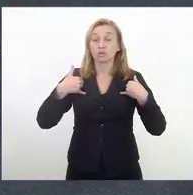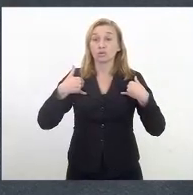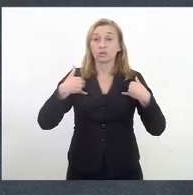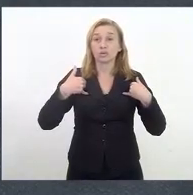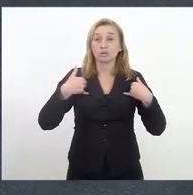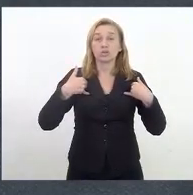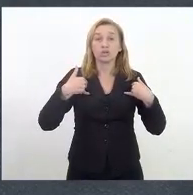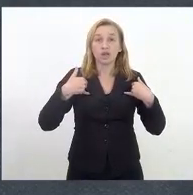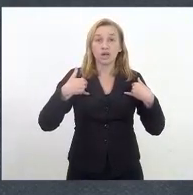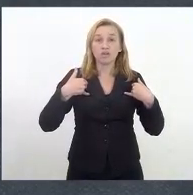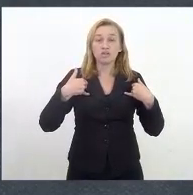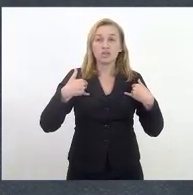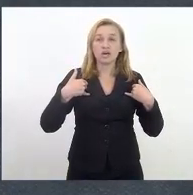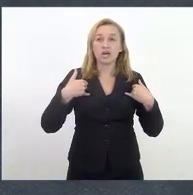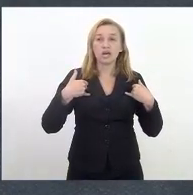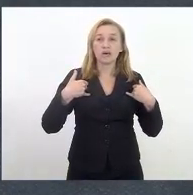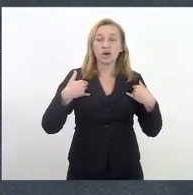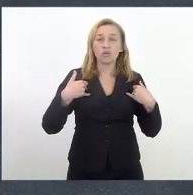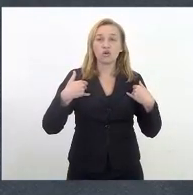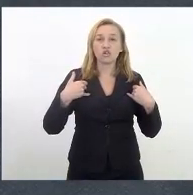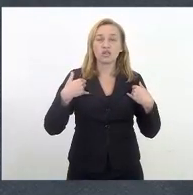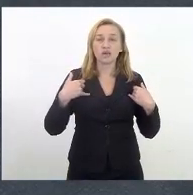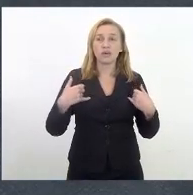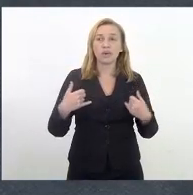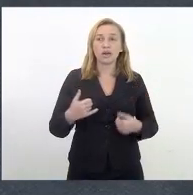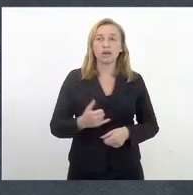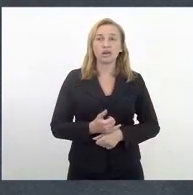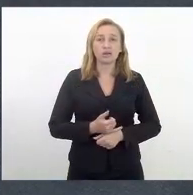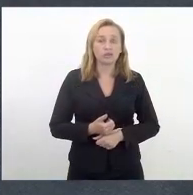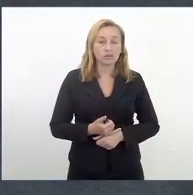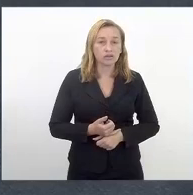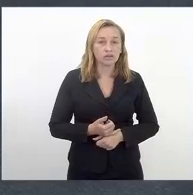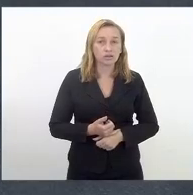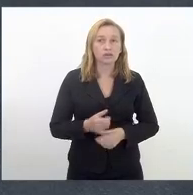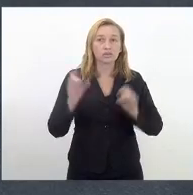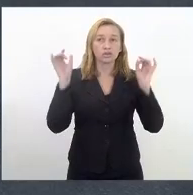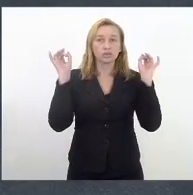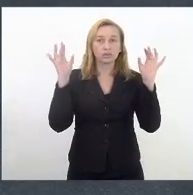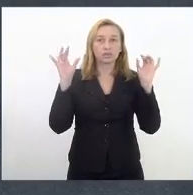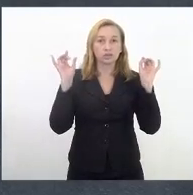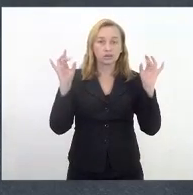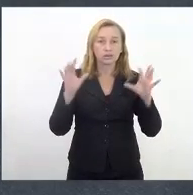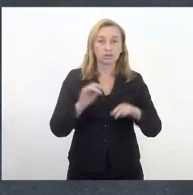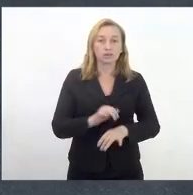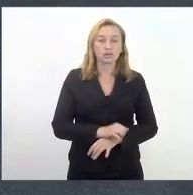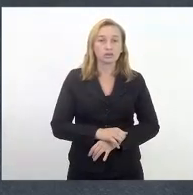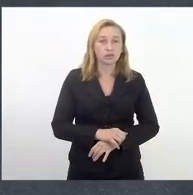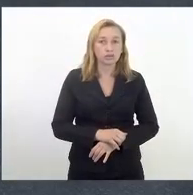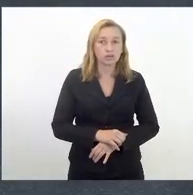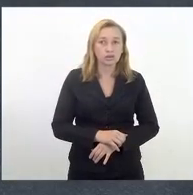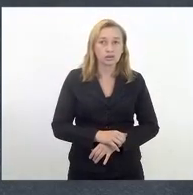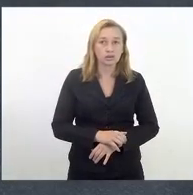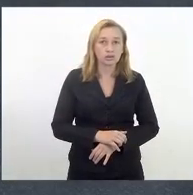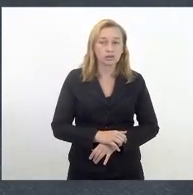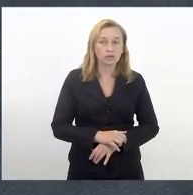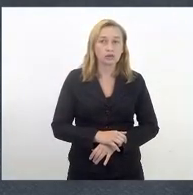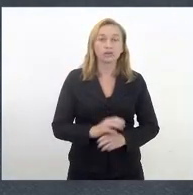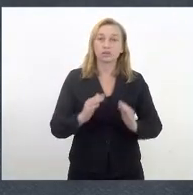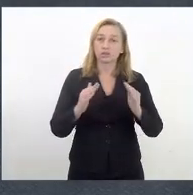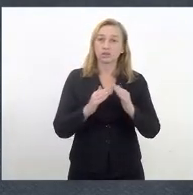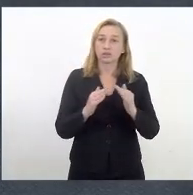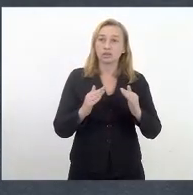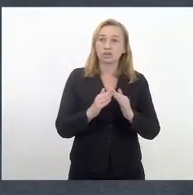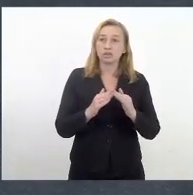Parlamento com os deputados que aqui em são nossos colegas mas especialmente pela maneira com vossa excelência tem conduzido esta